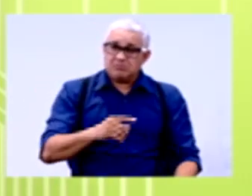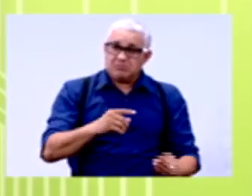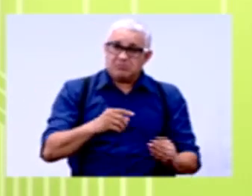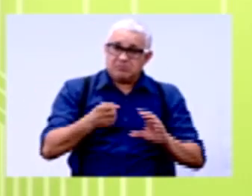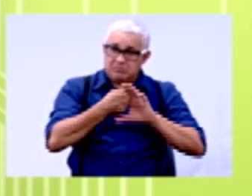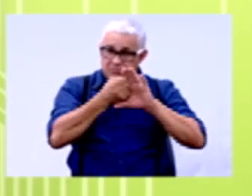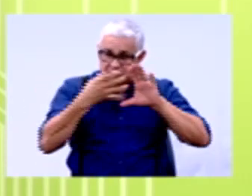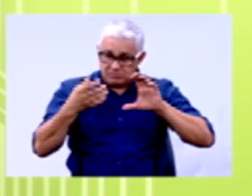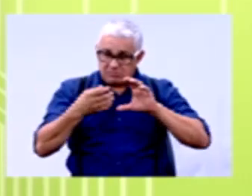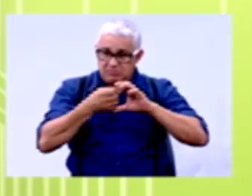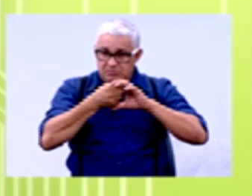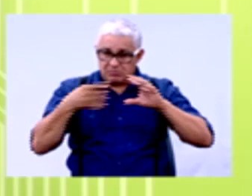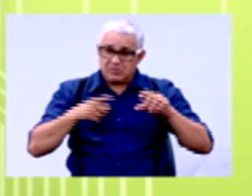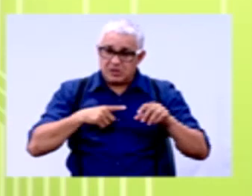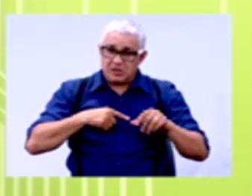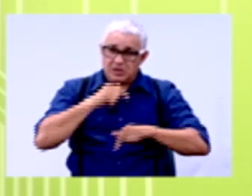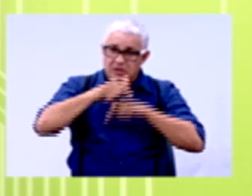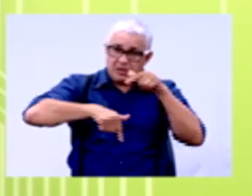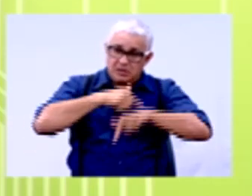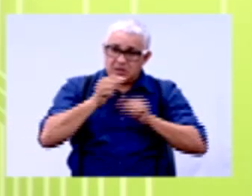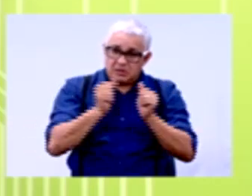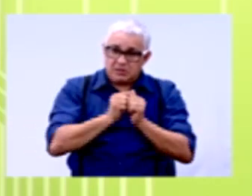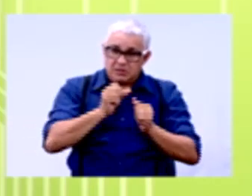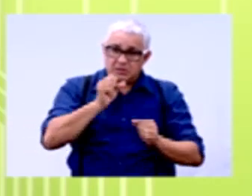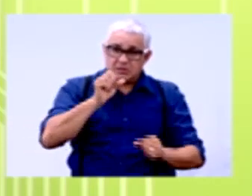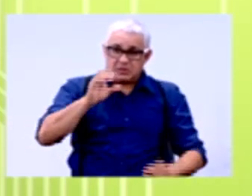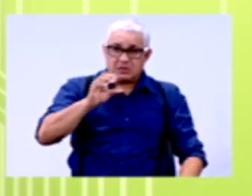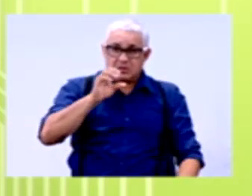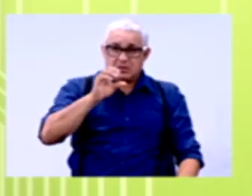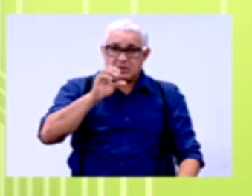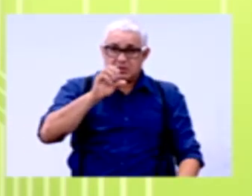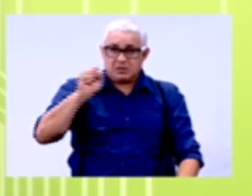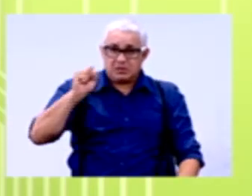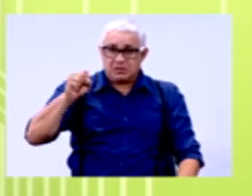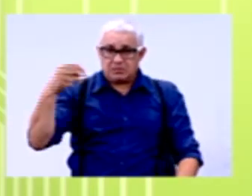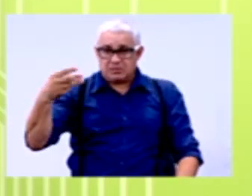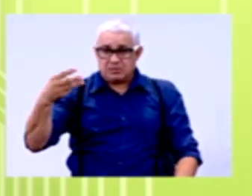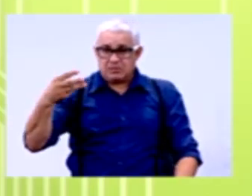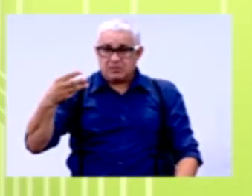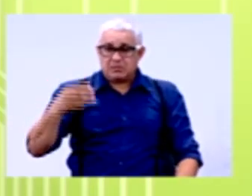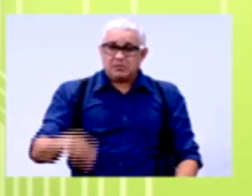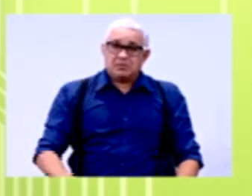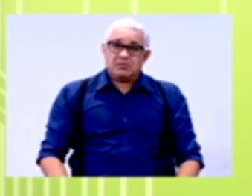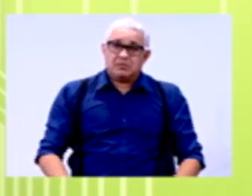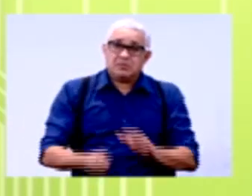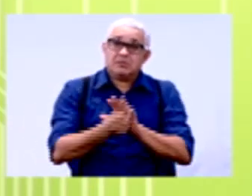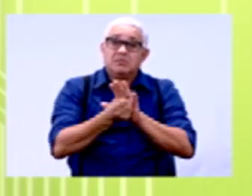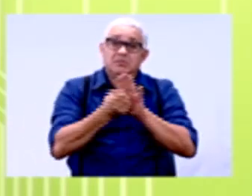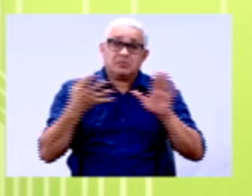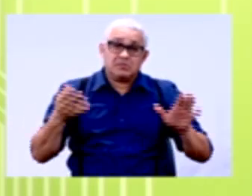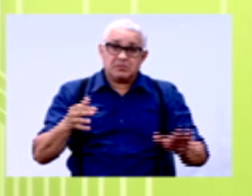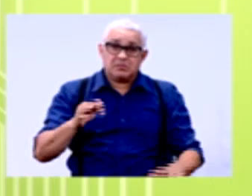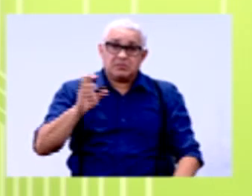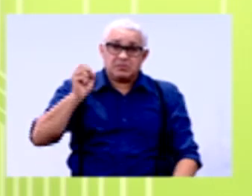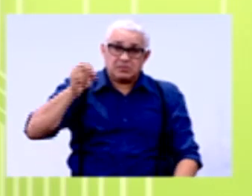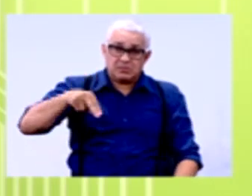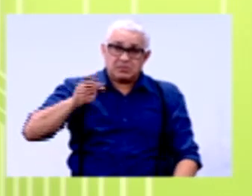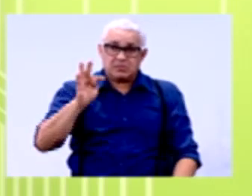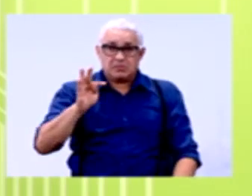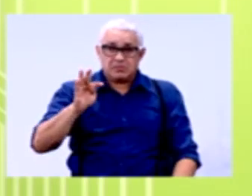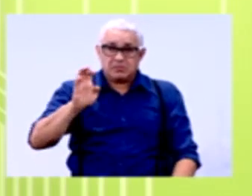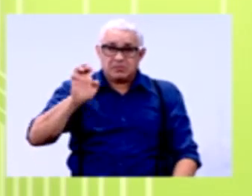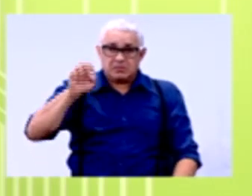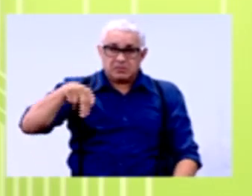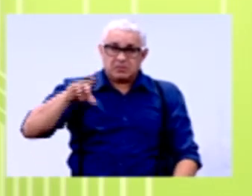E ele, trabalhando junto com o CSS3, né, ele torna a aplicação front-end bem poderoso,